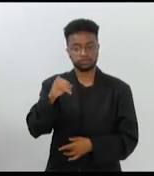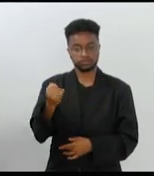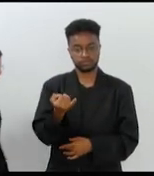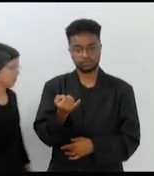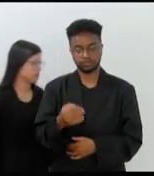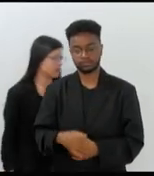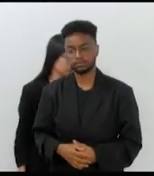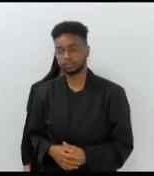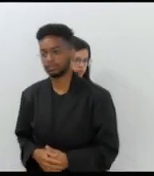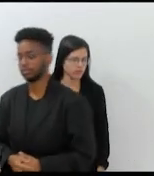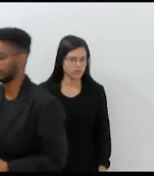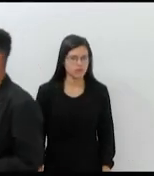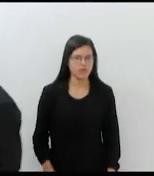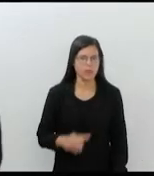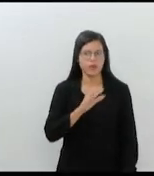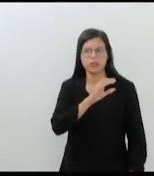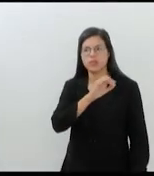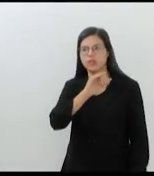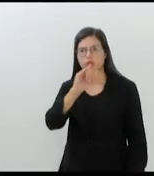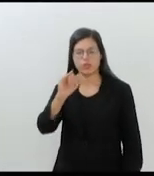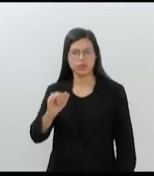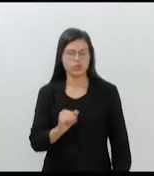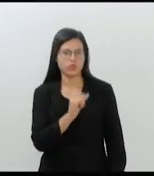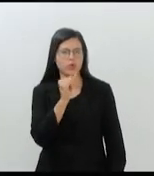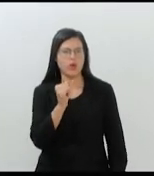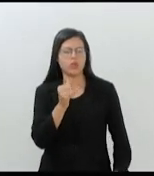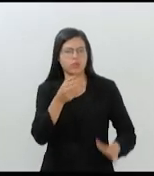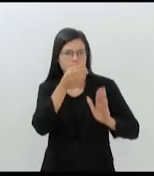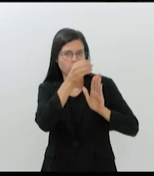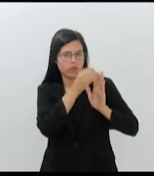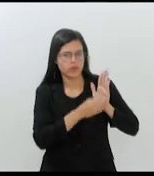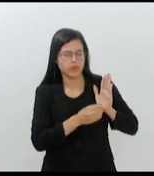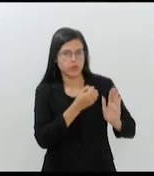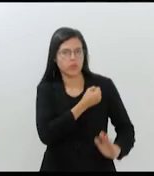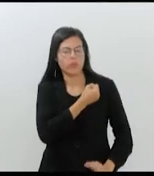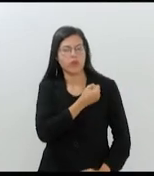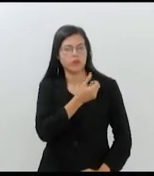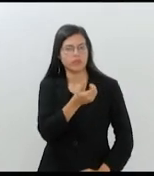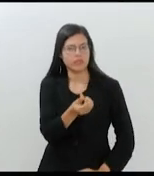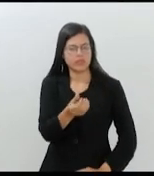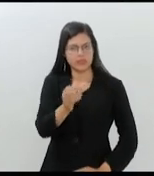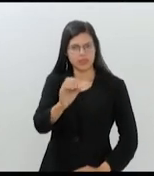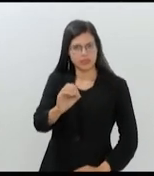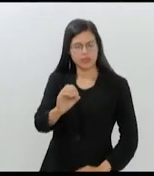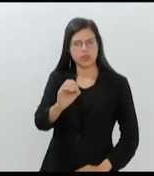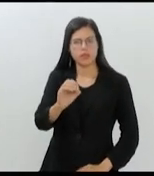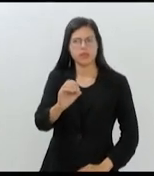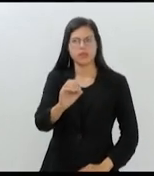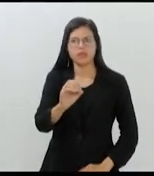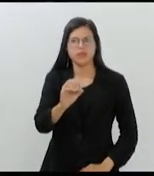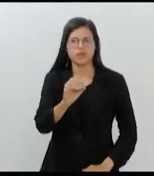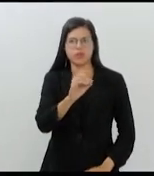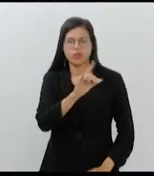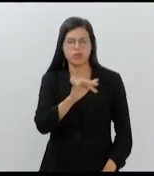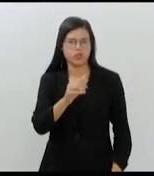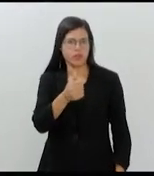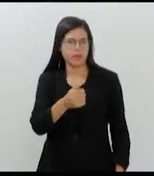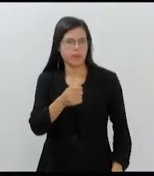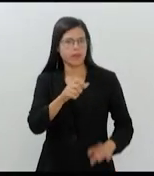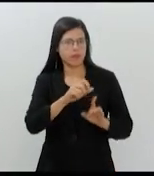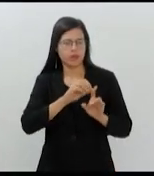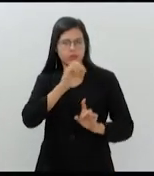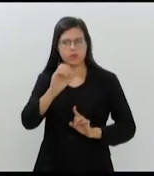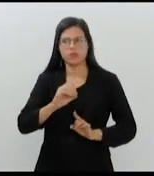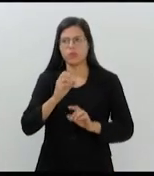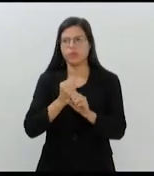Justiça apreciar o meu ofício número 60, de 1º de outubro de 24,